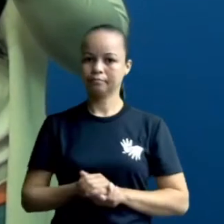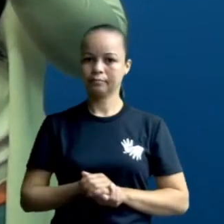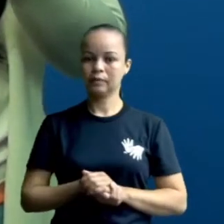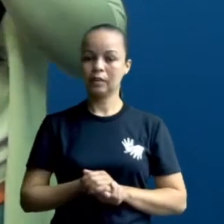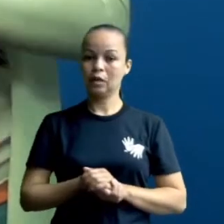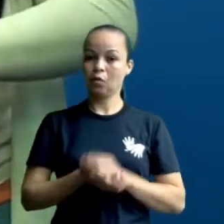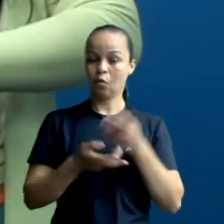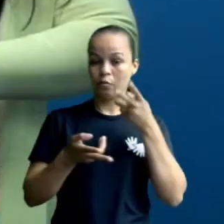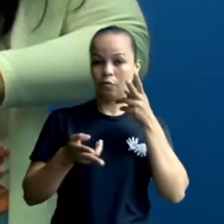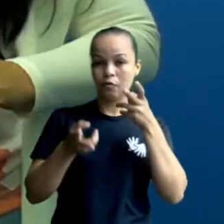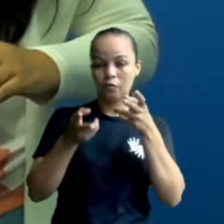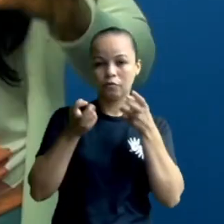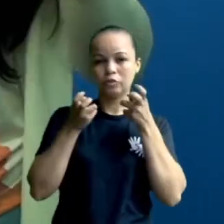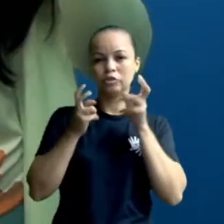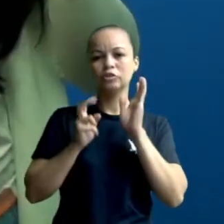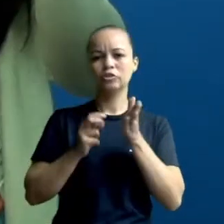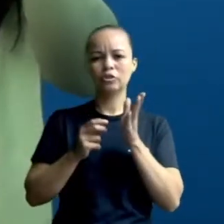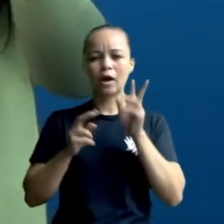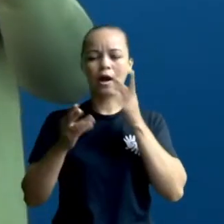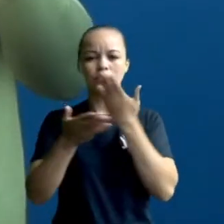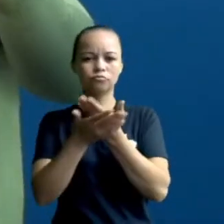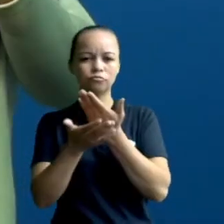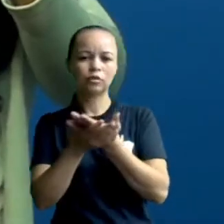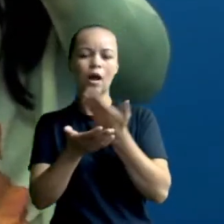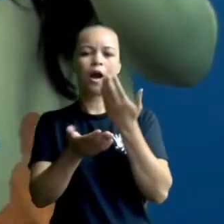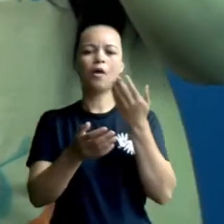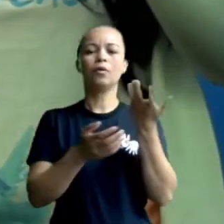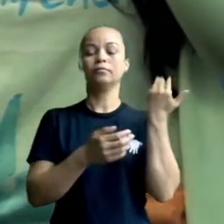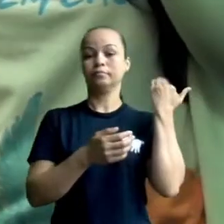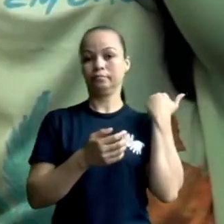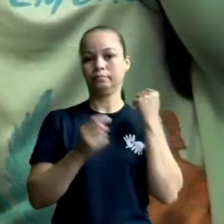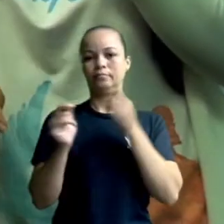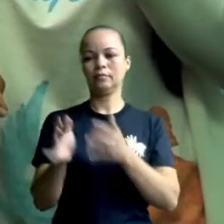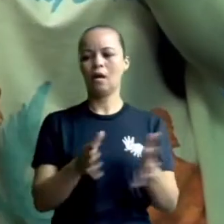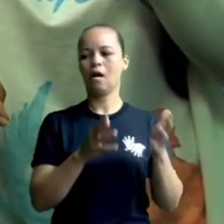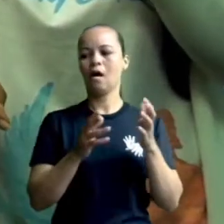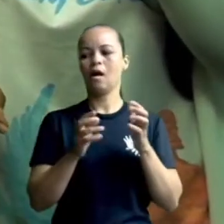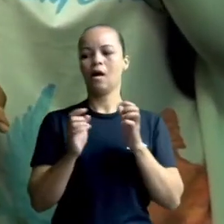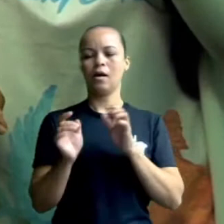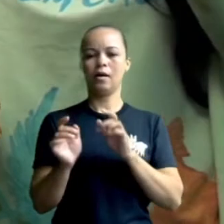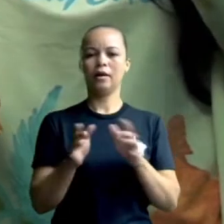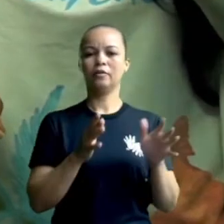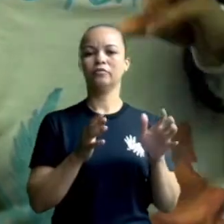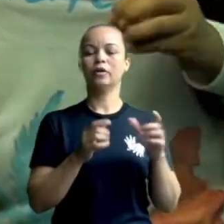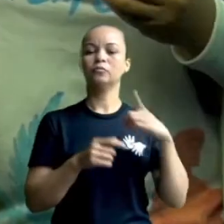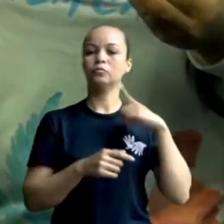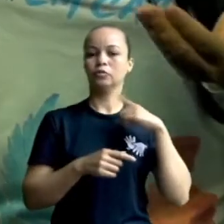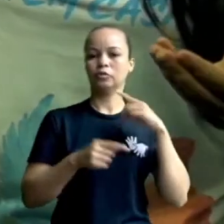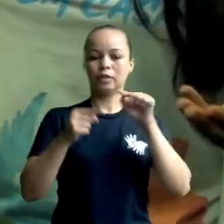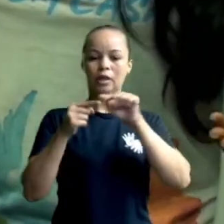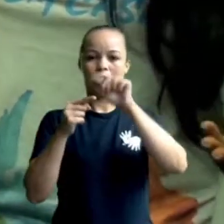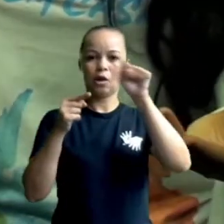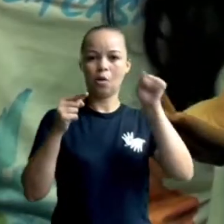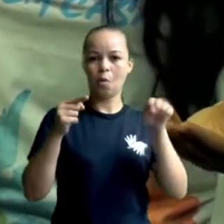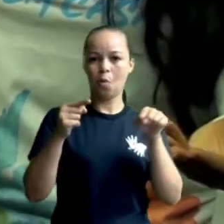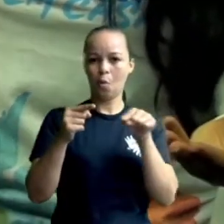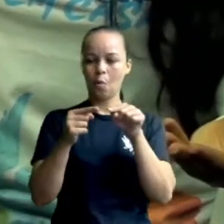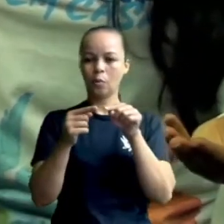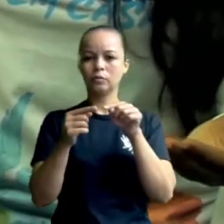Como vimos em uma aula anterior, nós vamos ter quem? Nós vamos ter o famoso π, que é